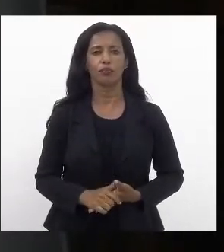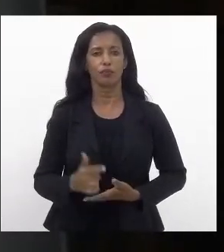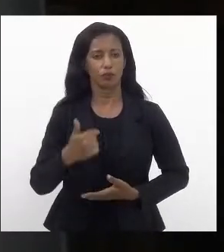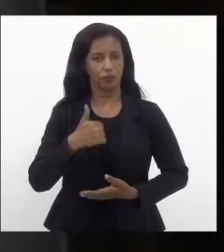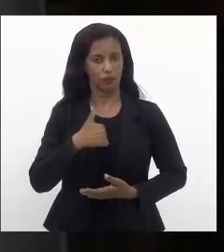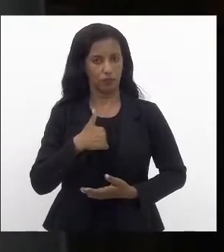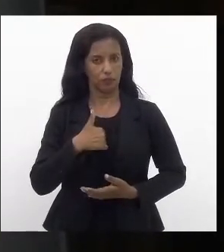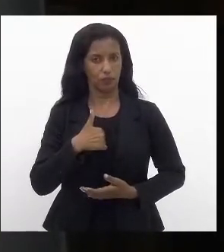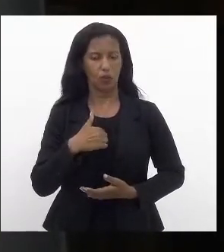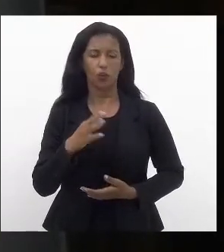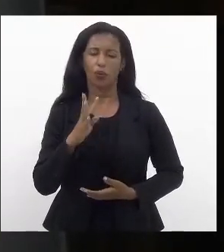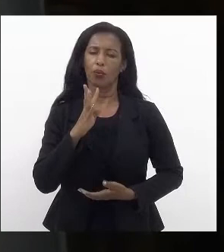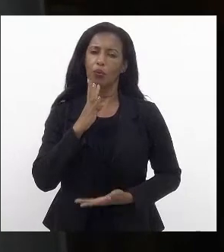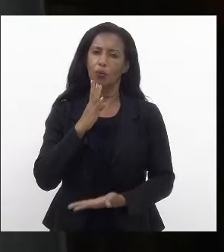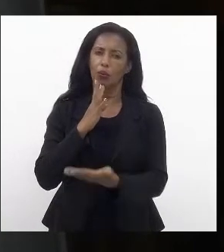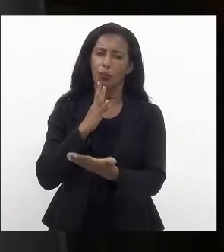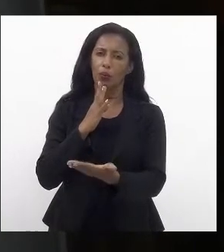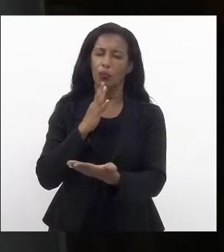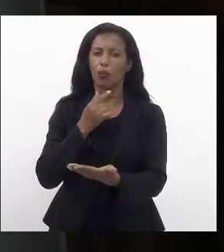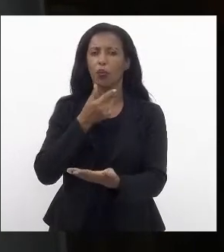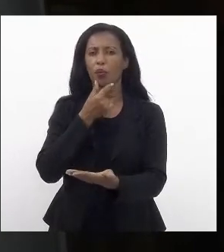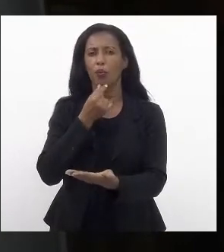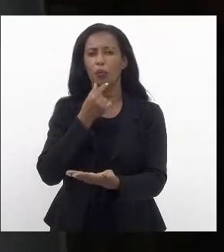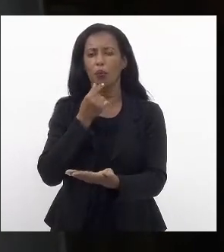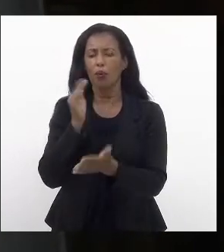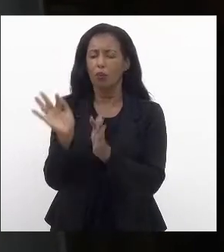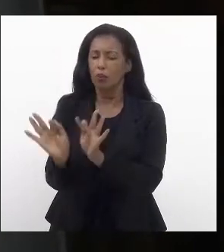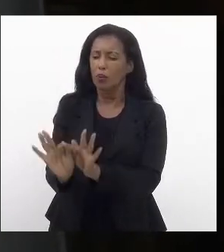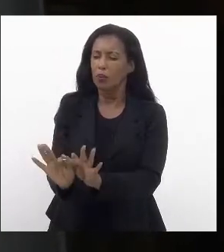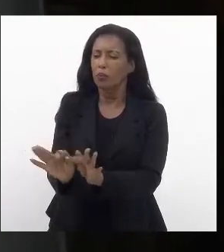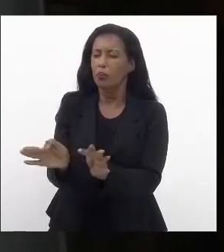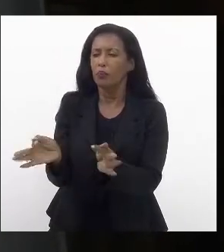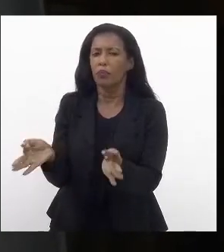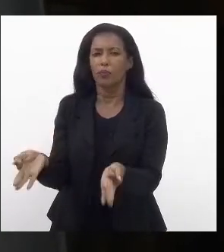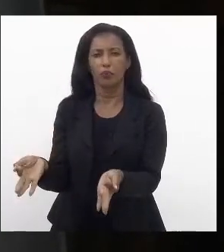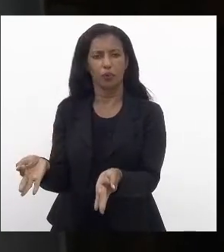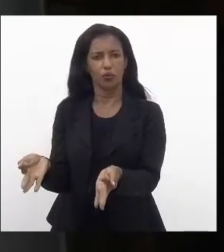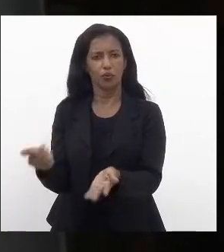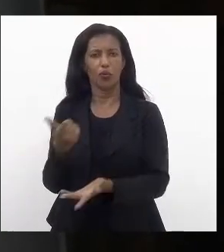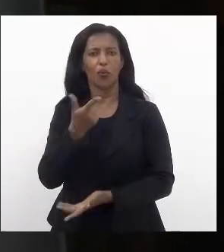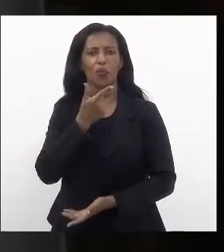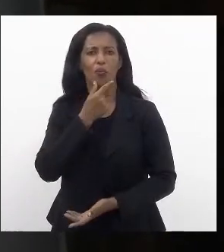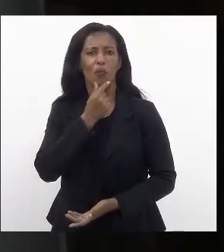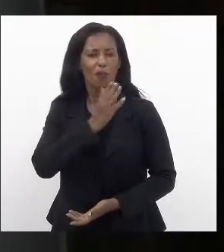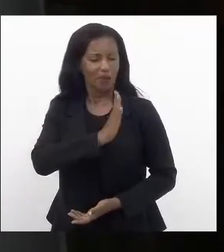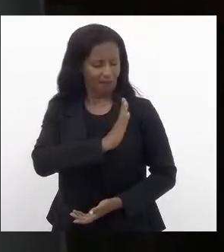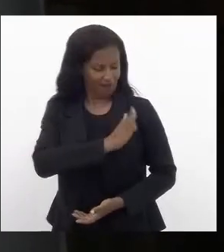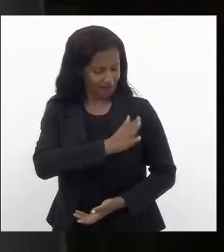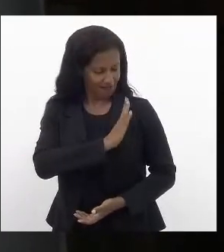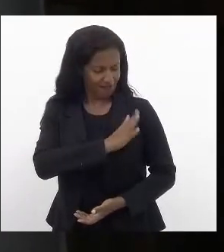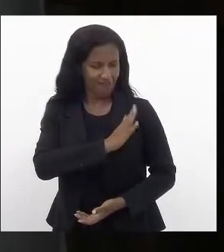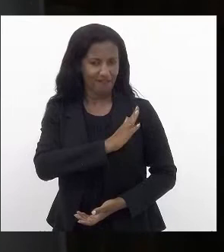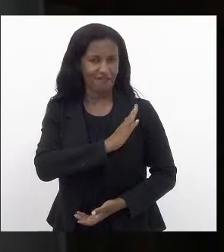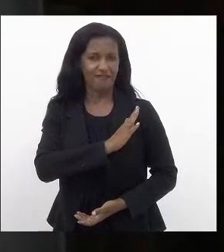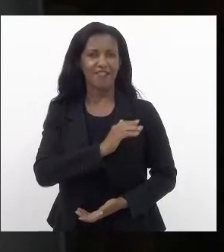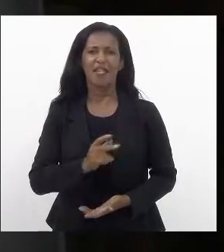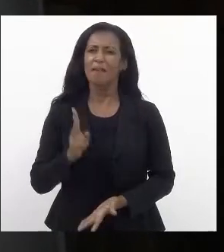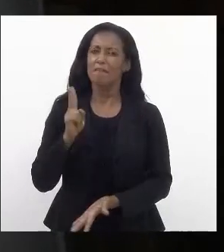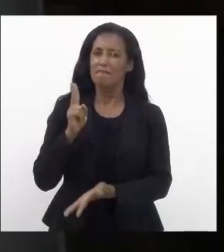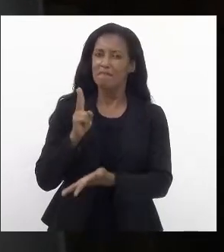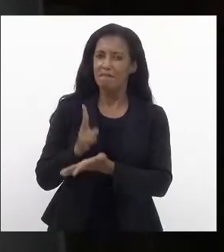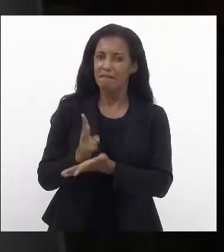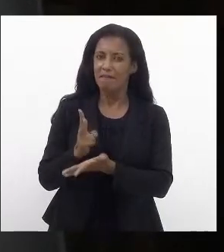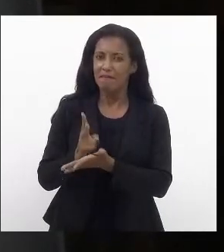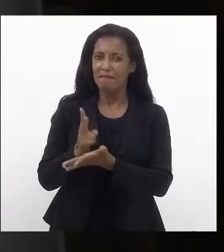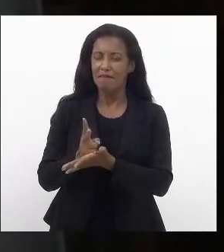eu conheci um homem humilde, um homem de coração, que mesmo com